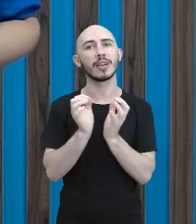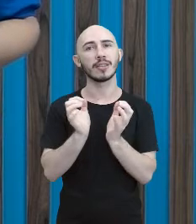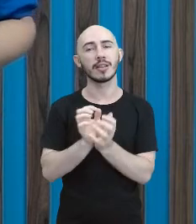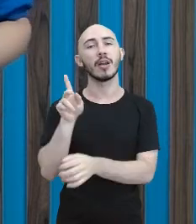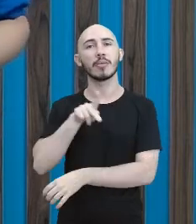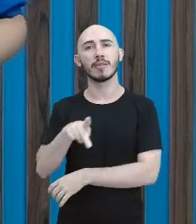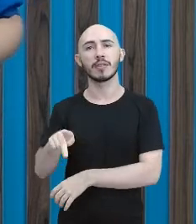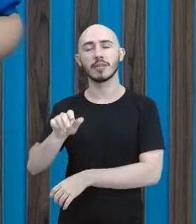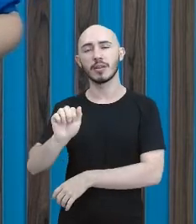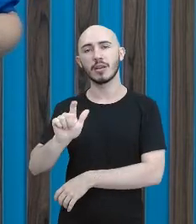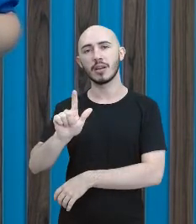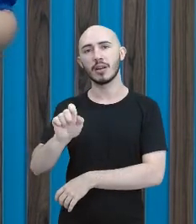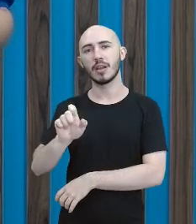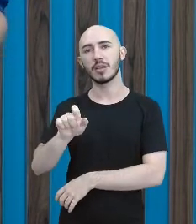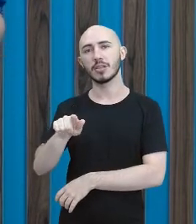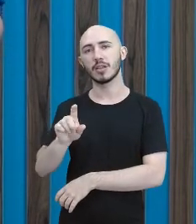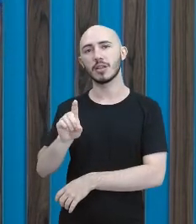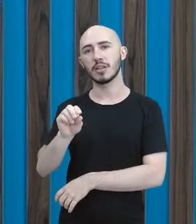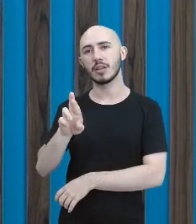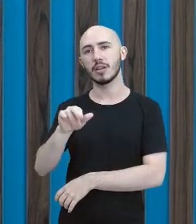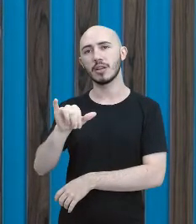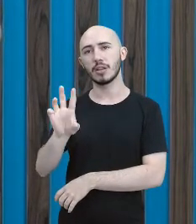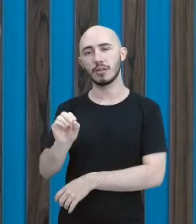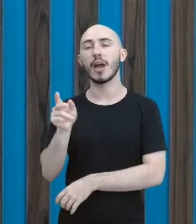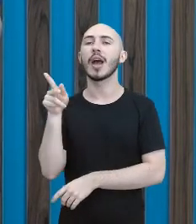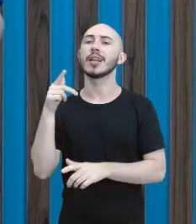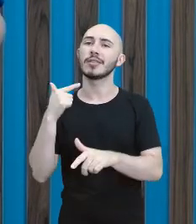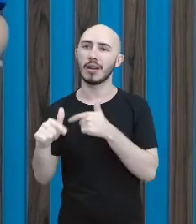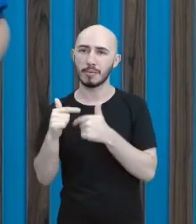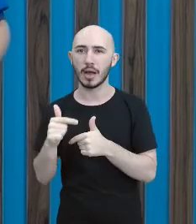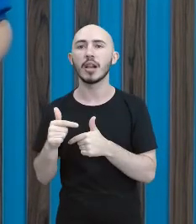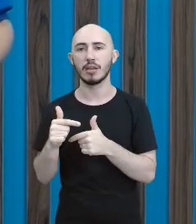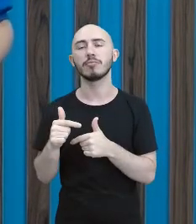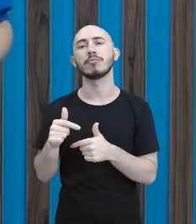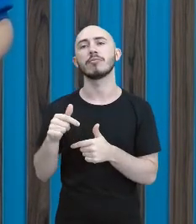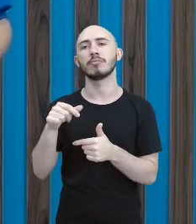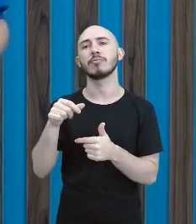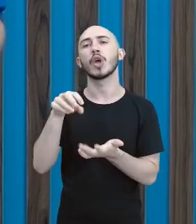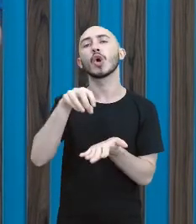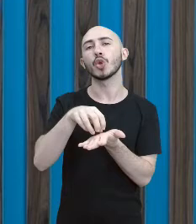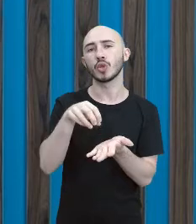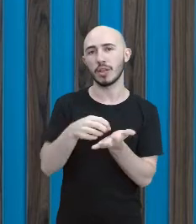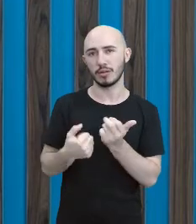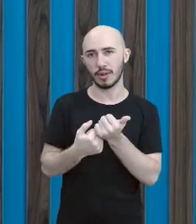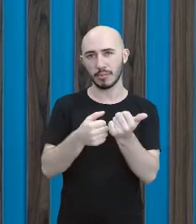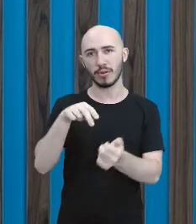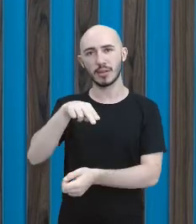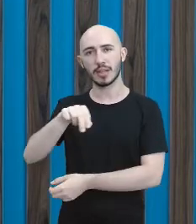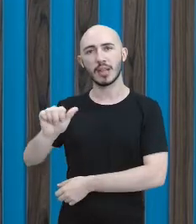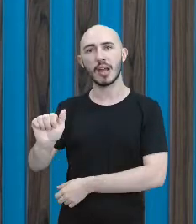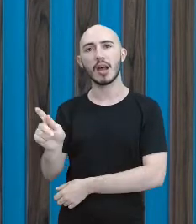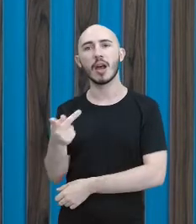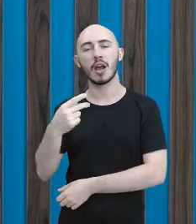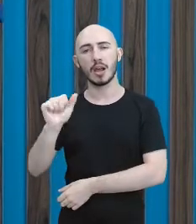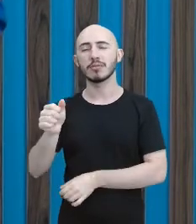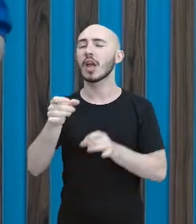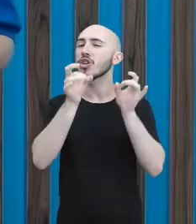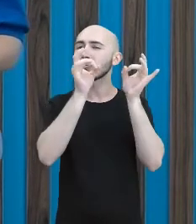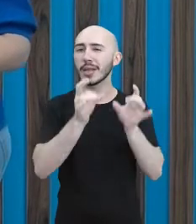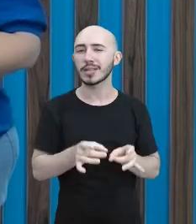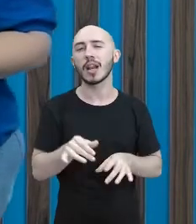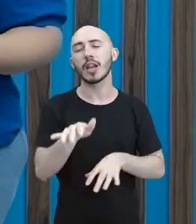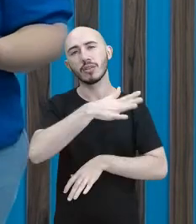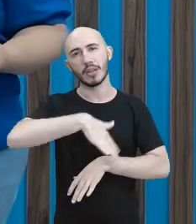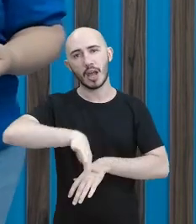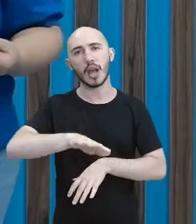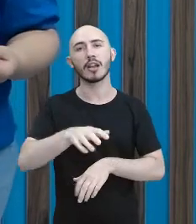professor Alexandrino, que ele trabalha no NAAS e ele é especialista, né, nos estudantes com altas habilidades. Nós vamos